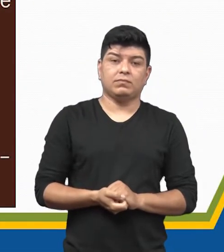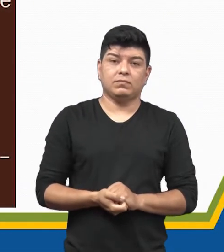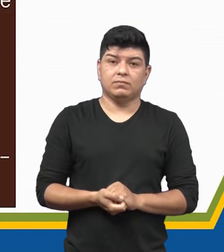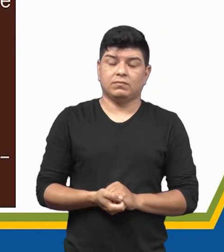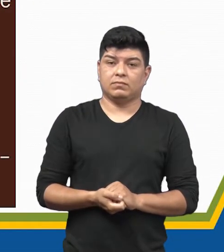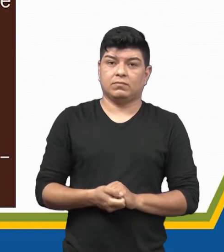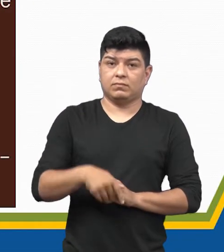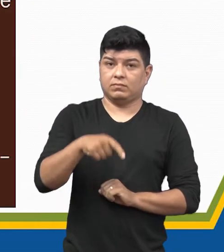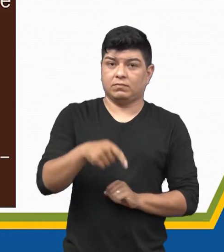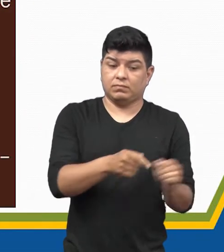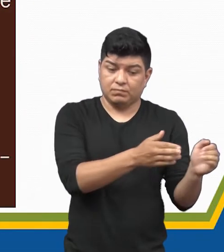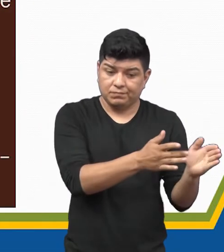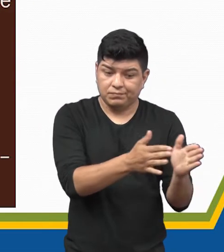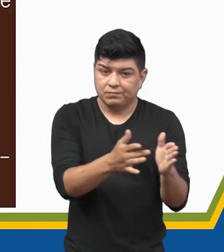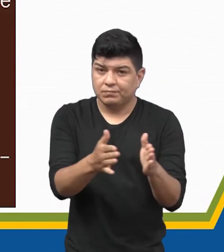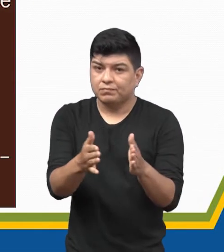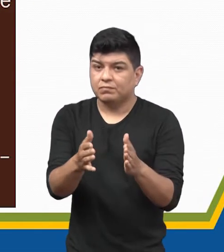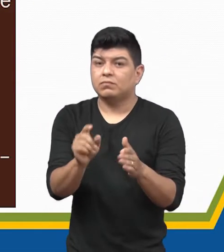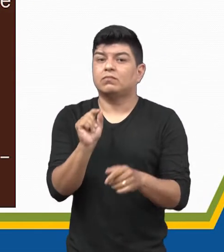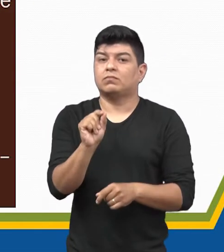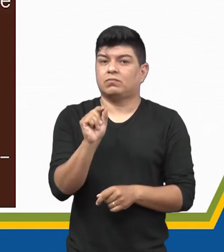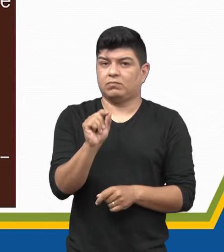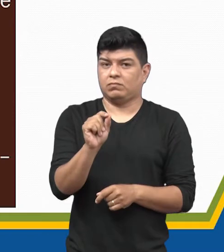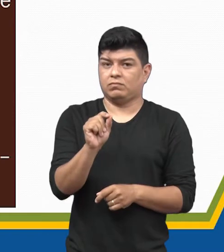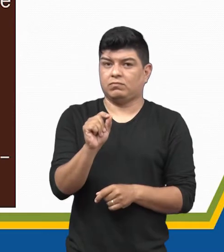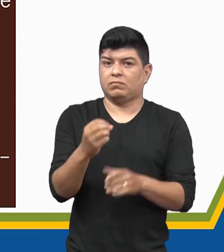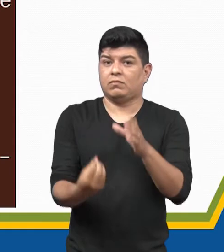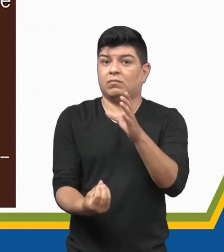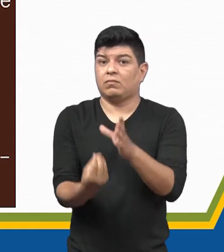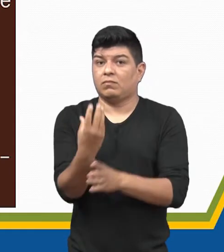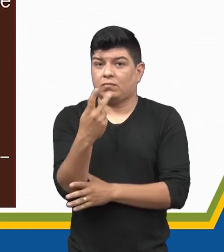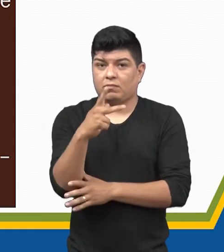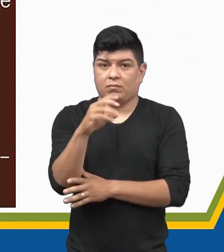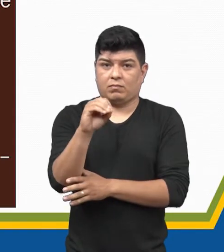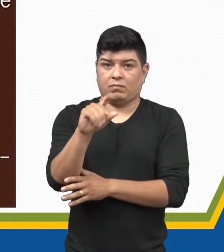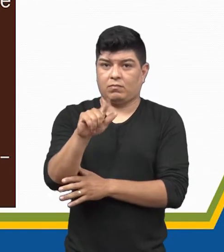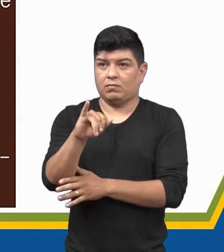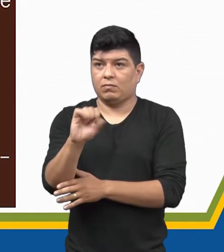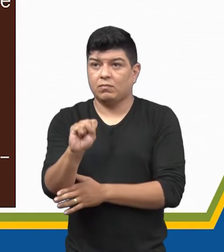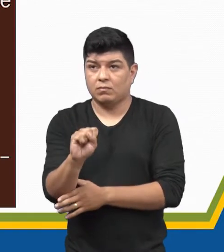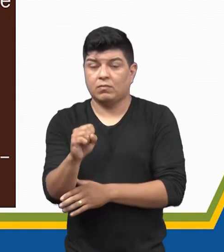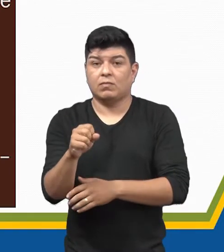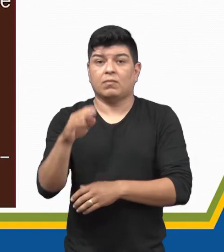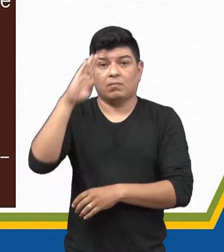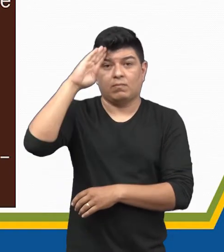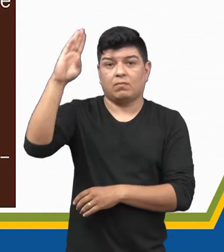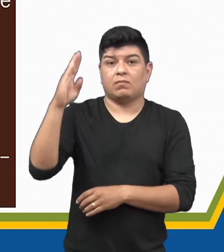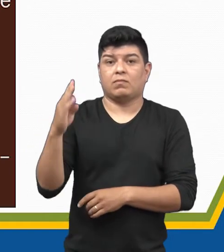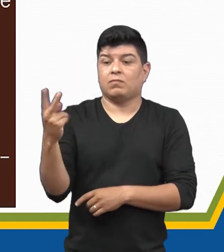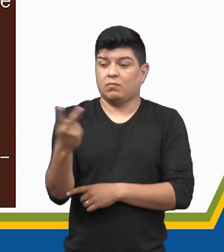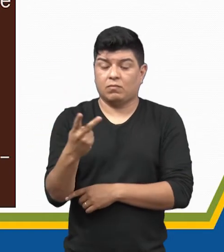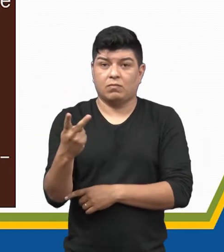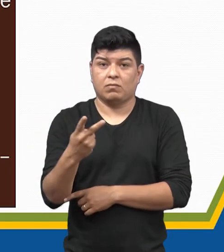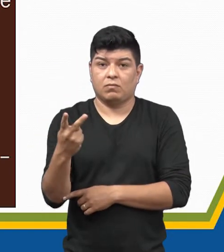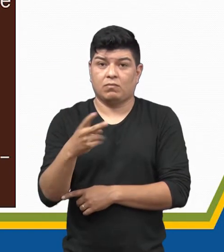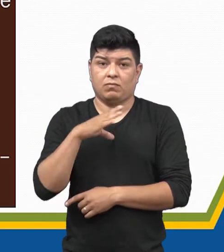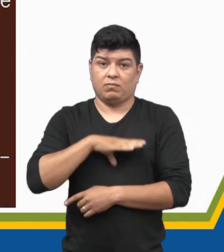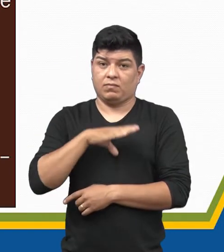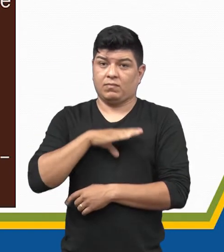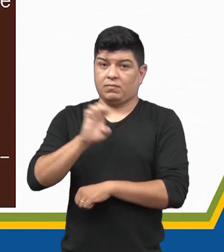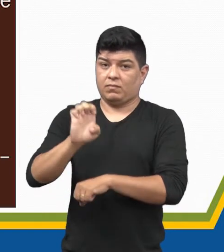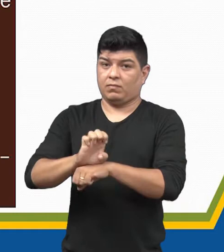Aqui, nesse período, o que marca é o seguinte, a formação das polis, principalmente o surgimento de duas grandes